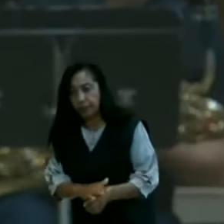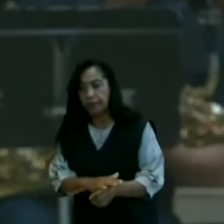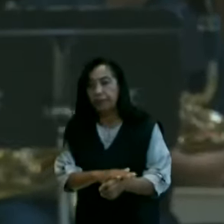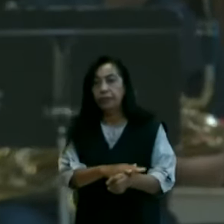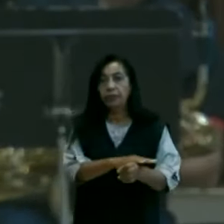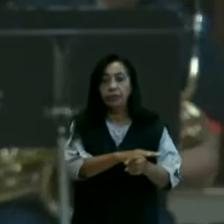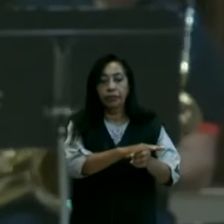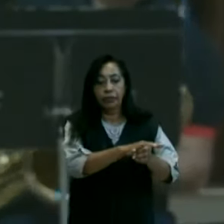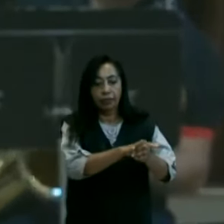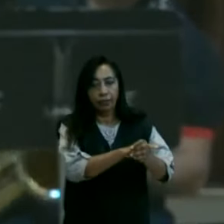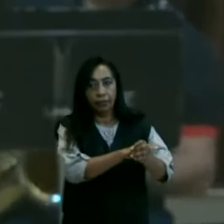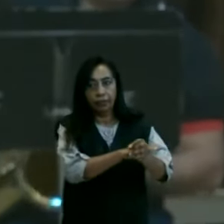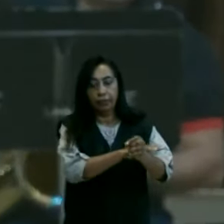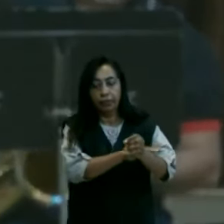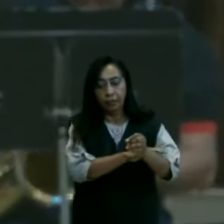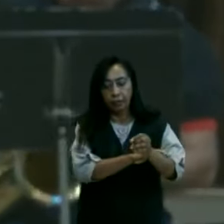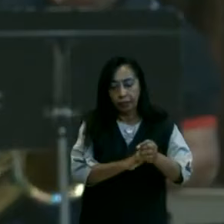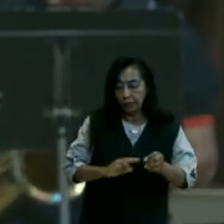Enche-me e